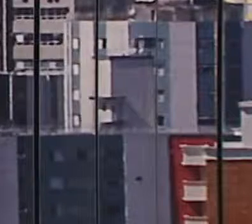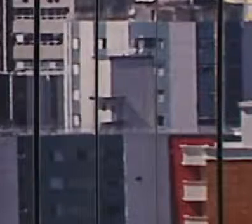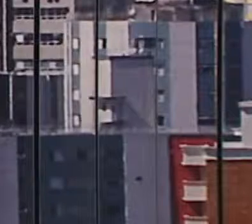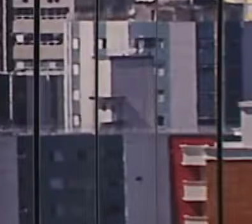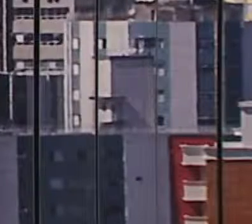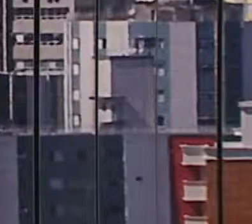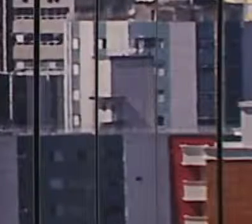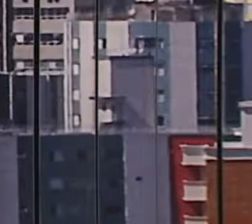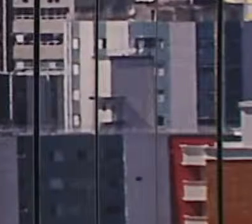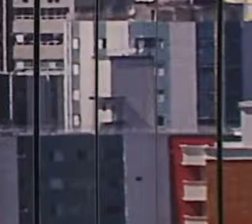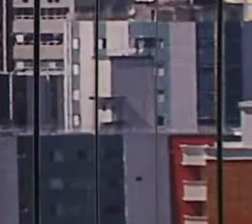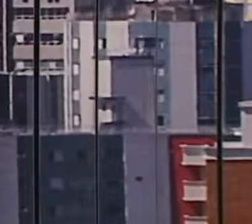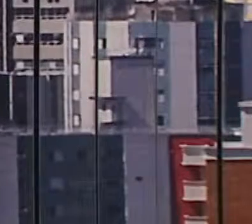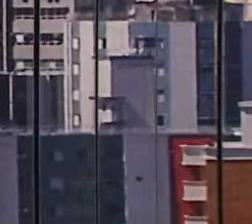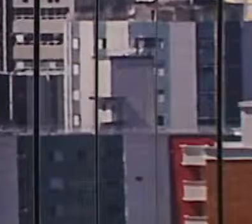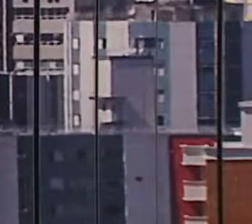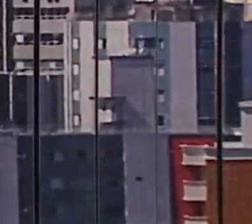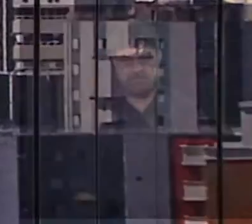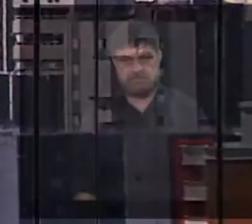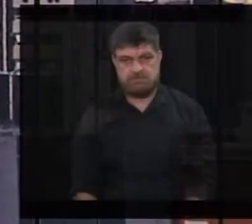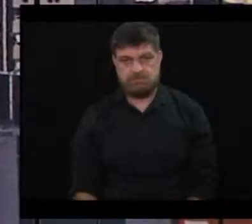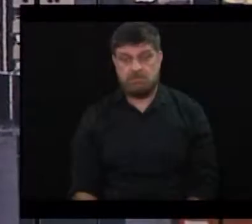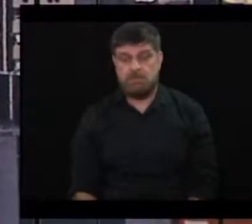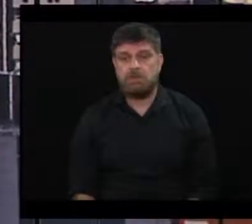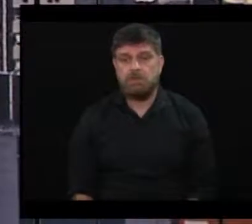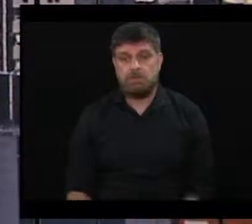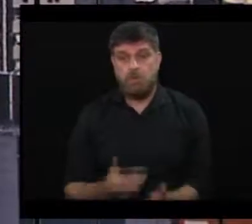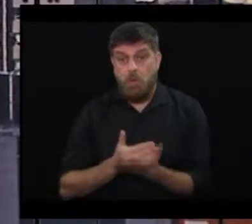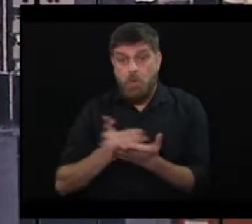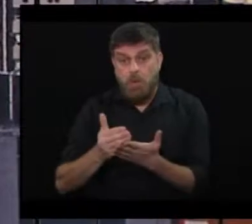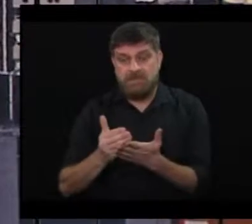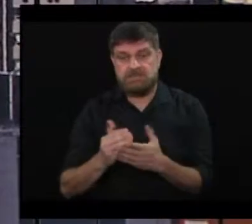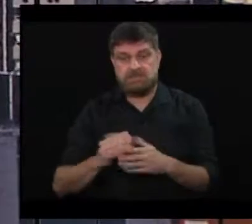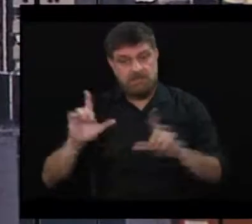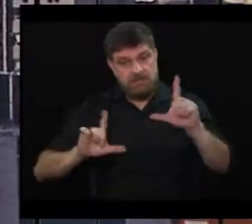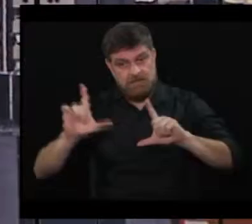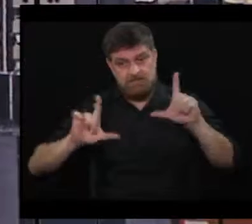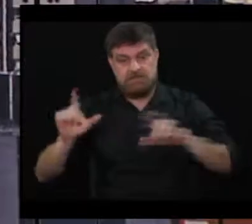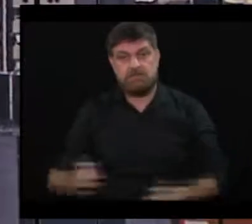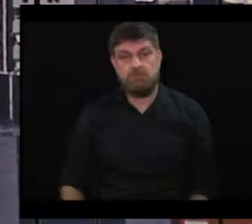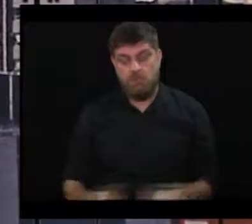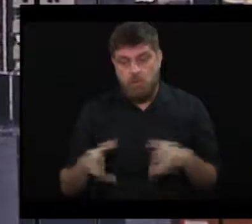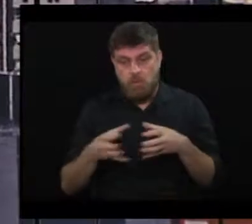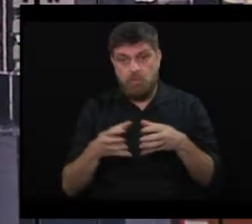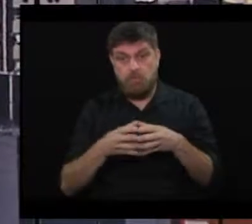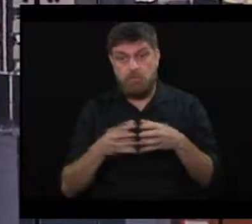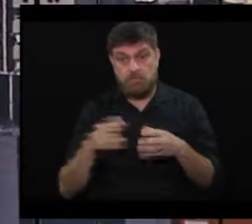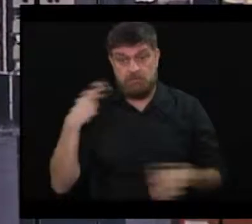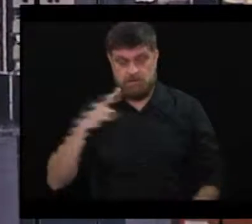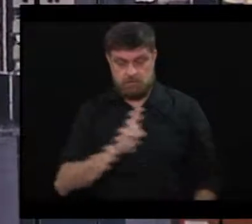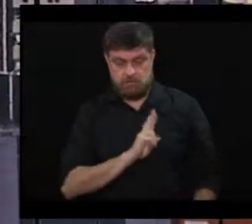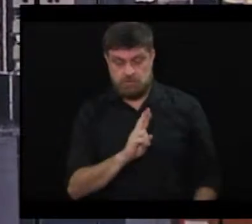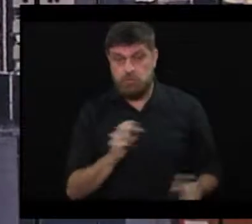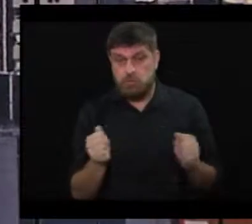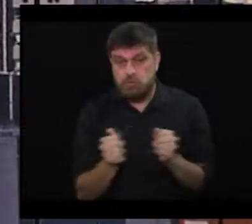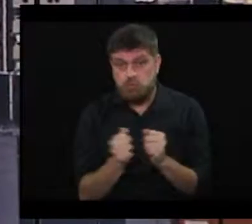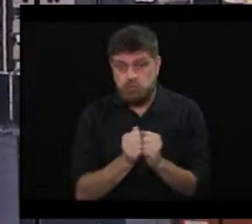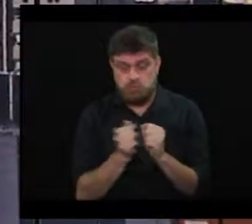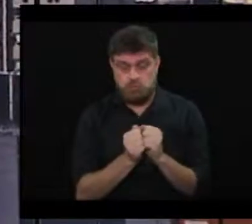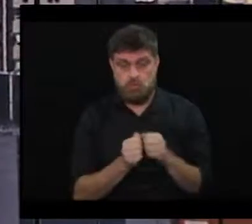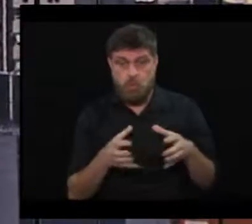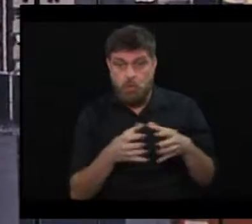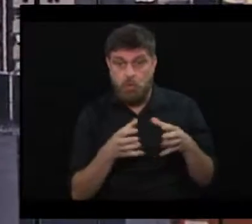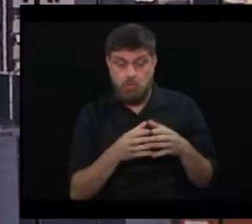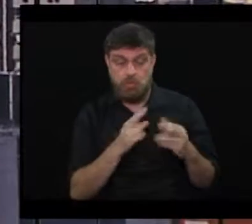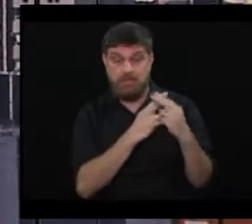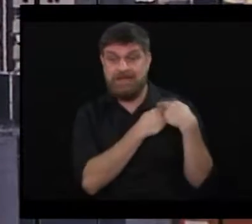Comissão do Meio Ambiente, presidida pelo vereador Luiz Carlos Rossini, se reuniu com o Comitê Gestor da Agenda Ambiental